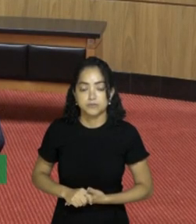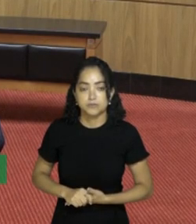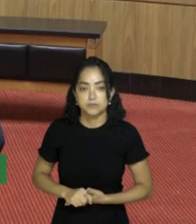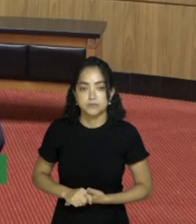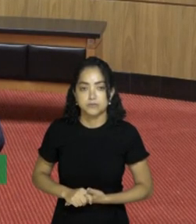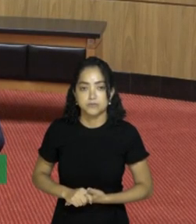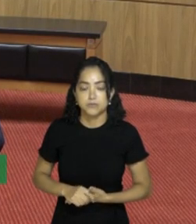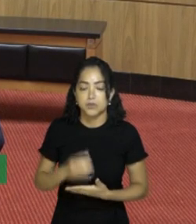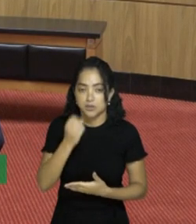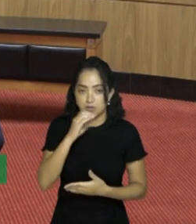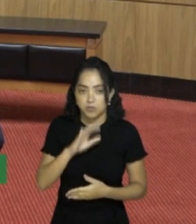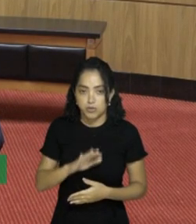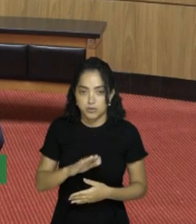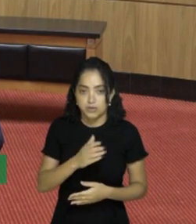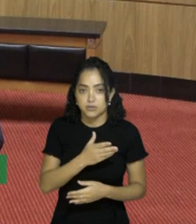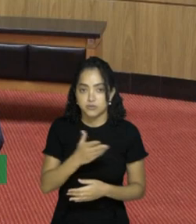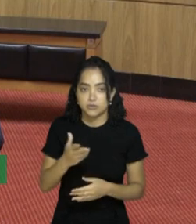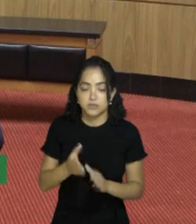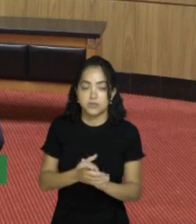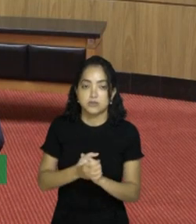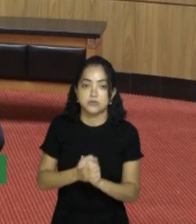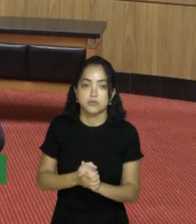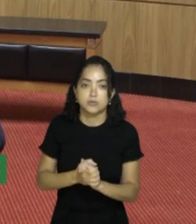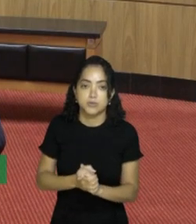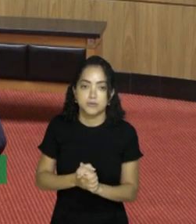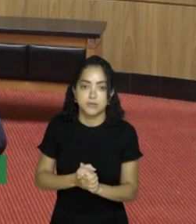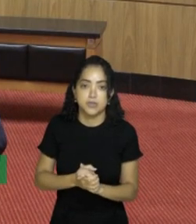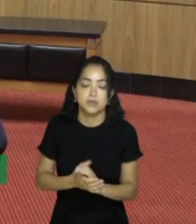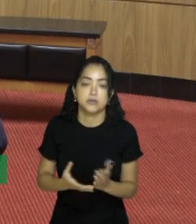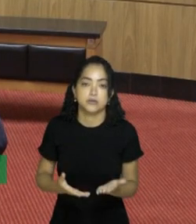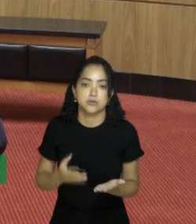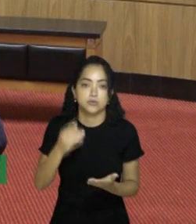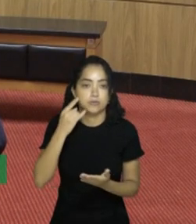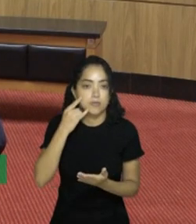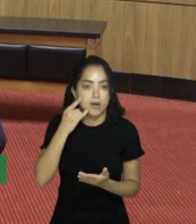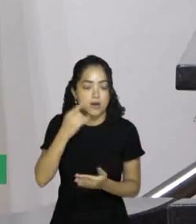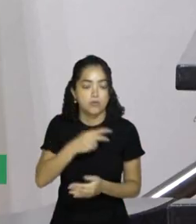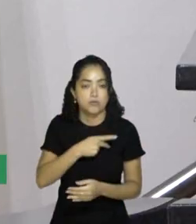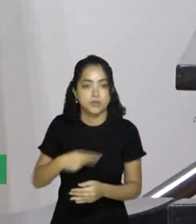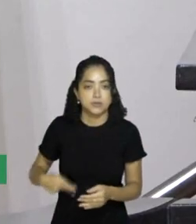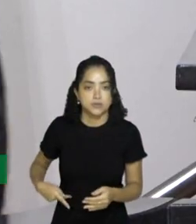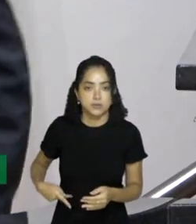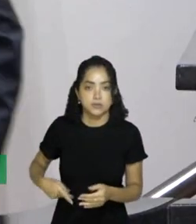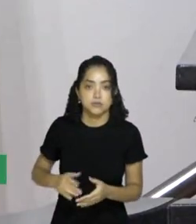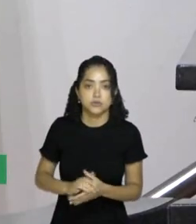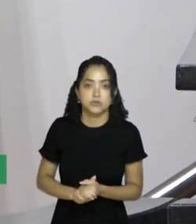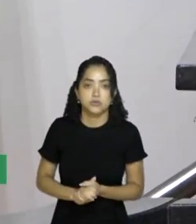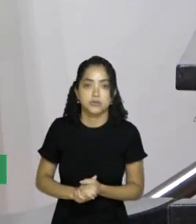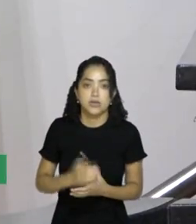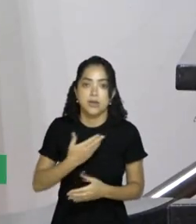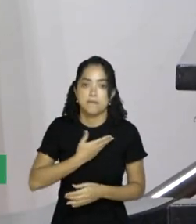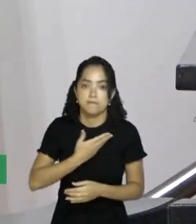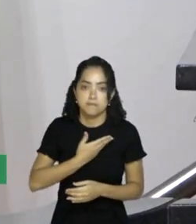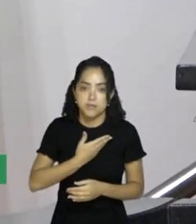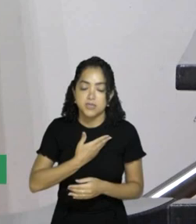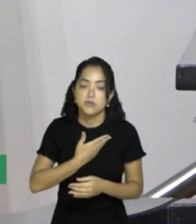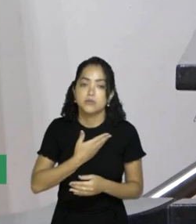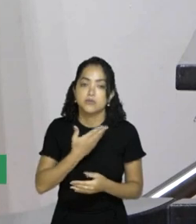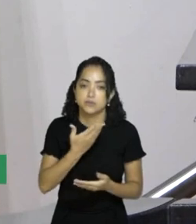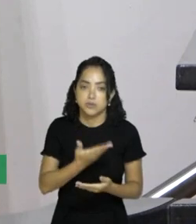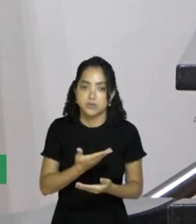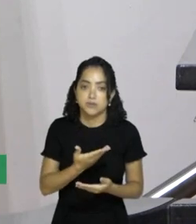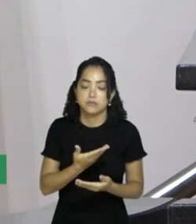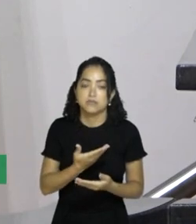meu boa tarde a todos cumprimento Deputado Mauro presidente da Assembleia nosso amigo parceiro de Xaxim